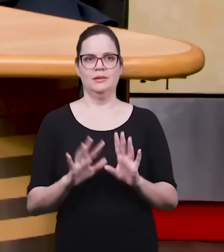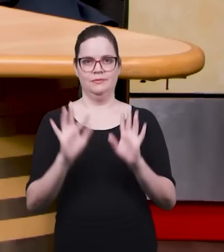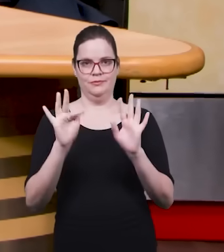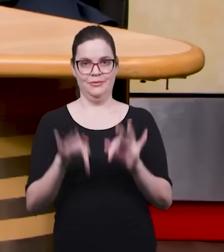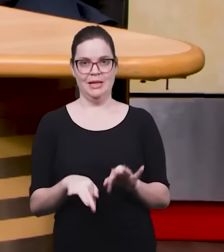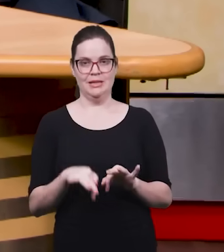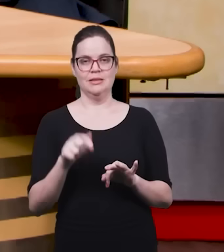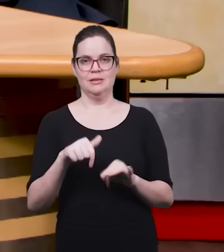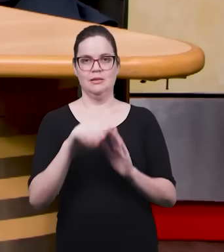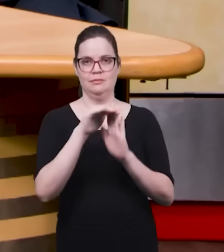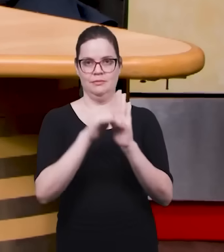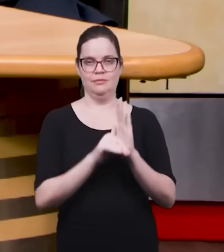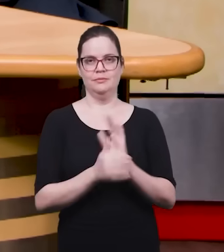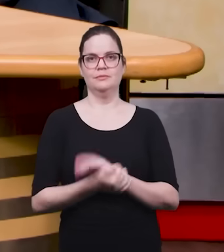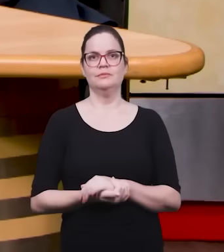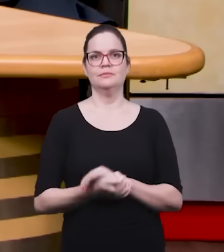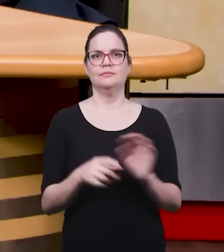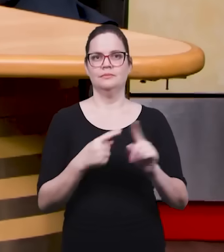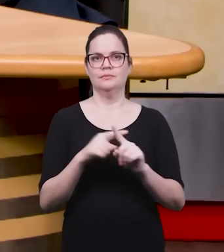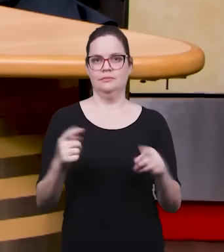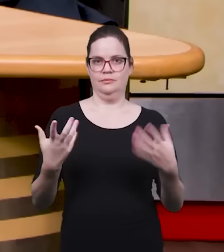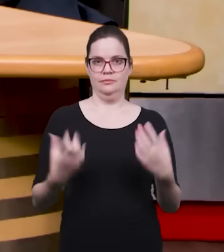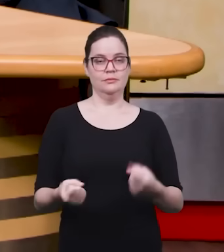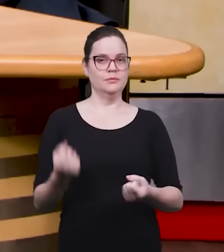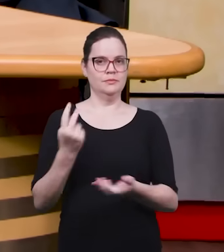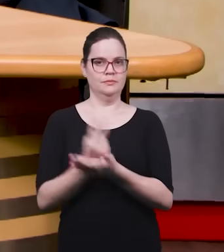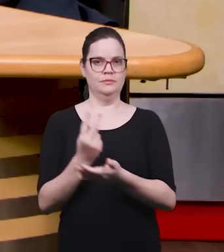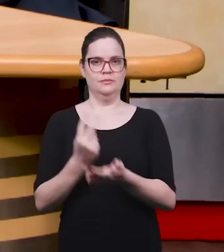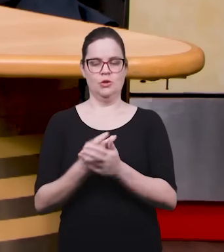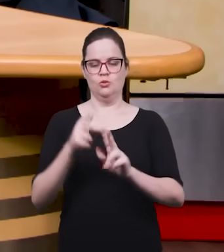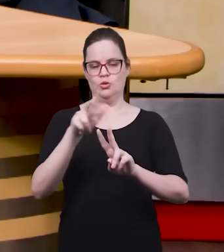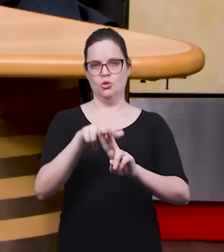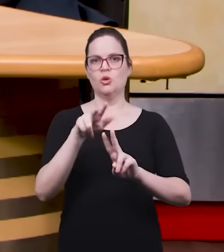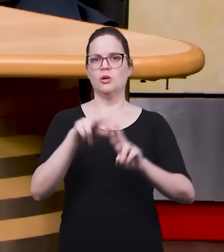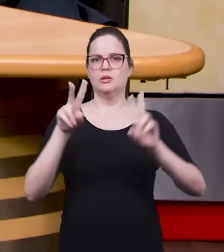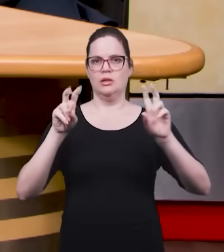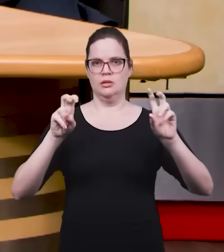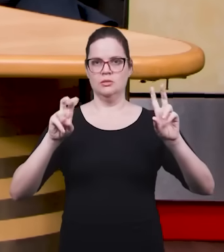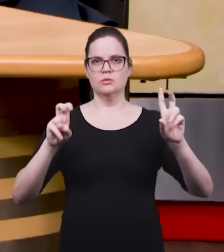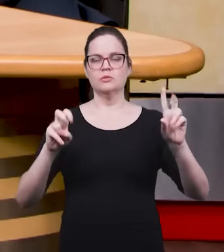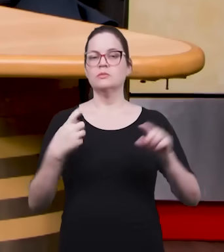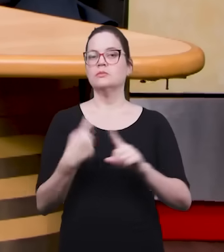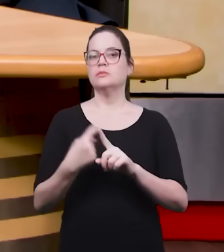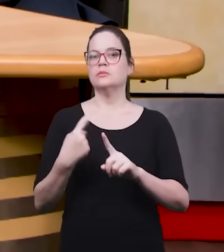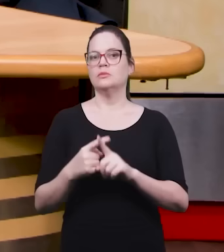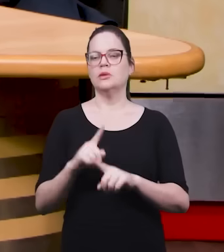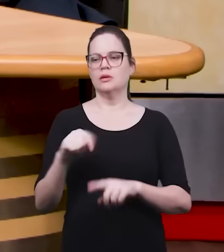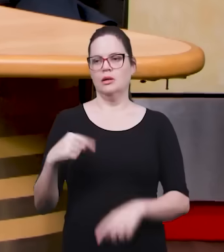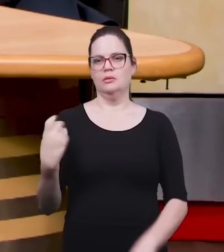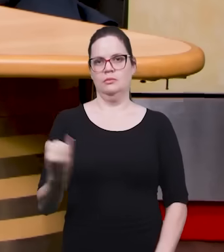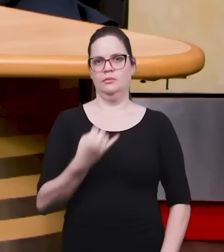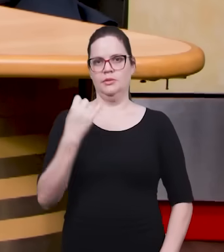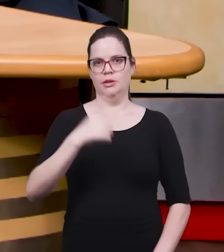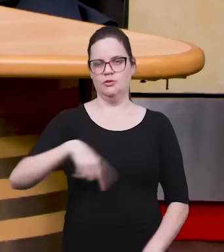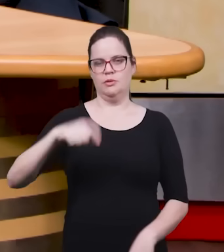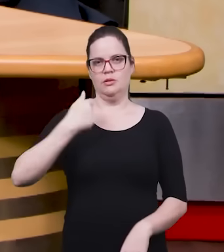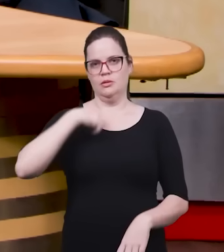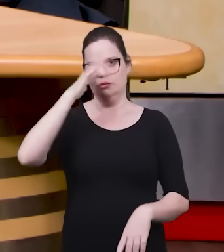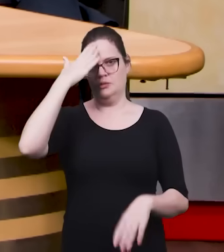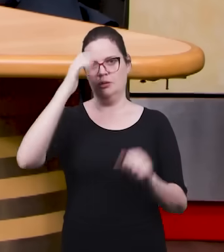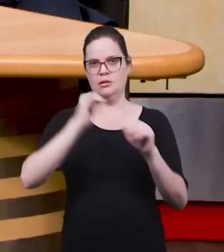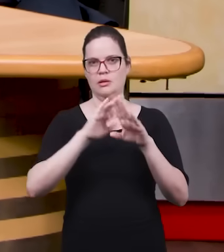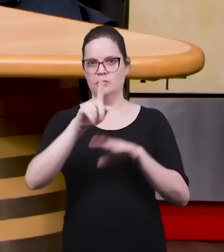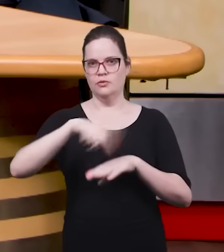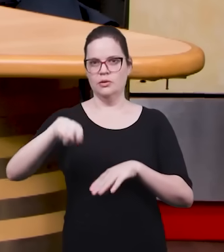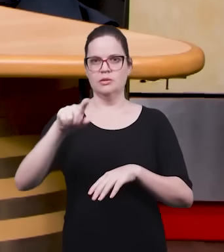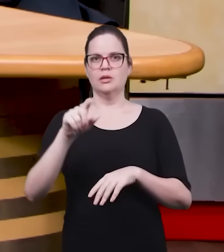desse programa, mas olha, nós vamos continuar com esses dois assuntos, porque é um assunto que tem muita coisa para a gente ver. Vocês